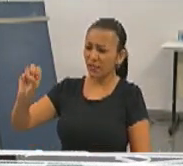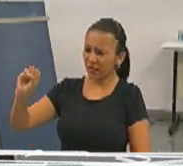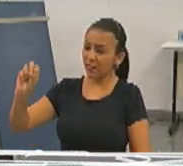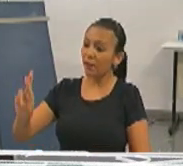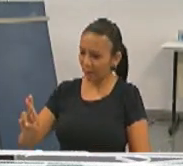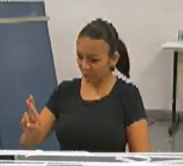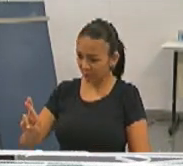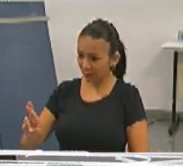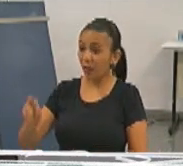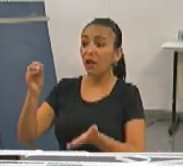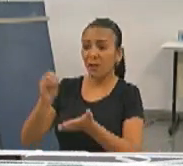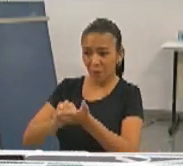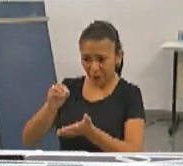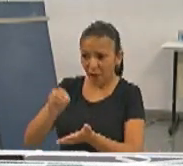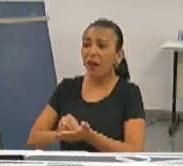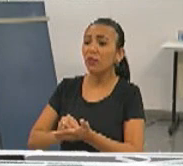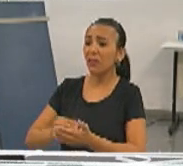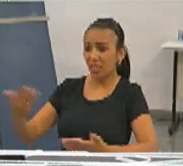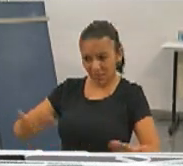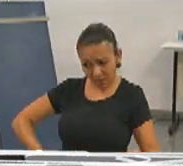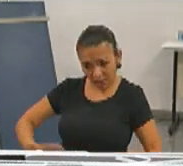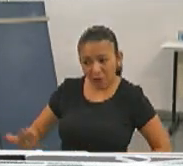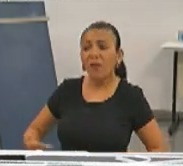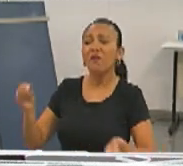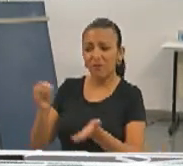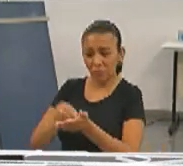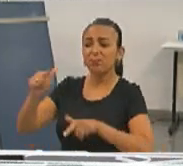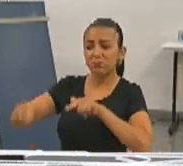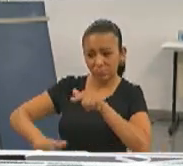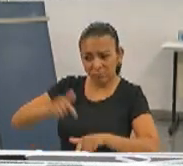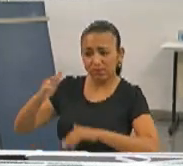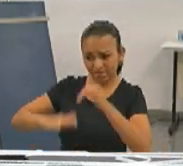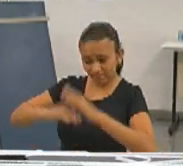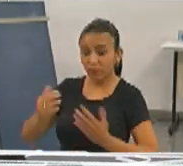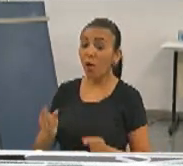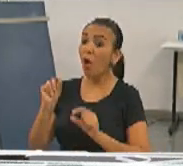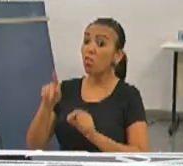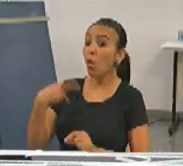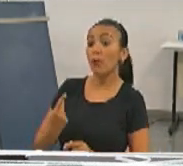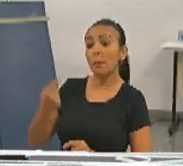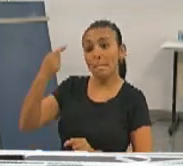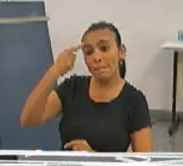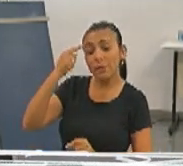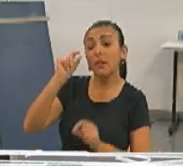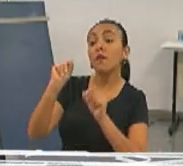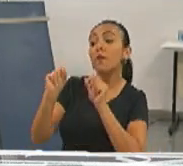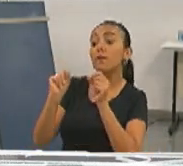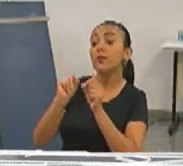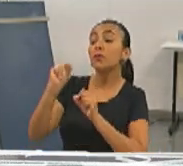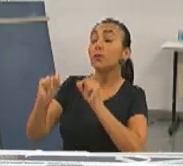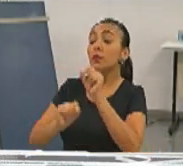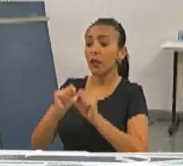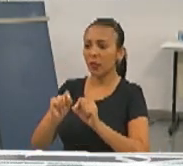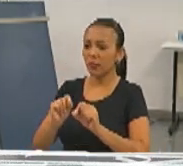em relação a esse déficit de pessoal. Né? O que nós poderíamos fazer? Já existe